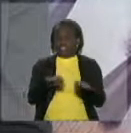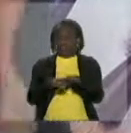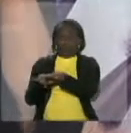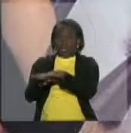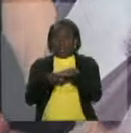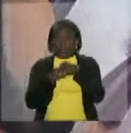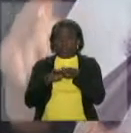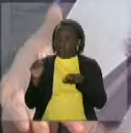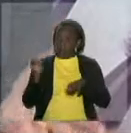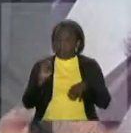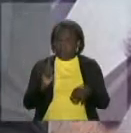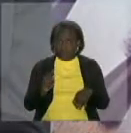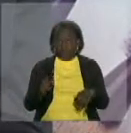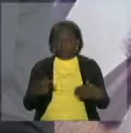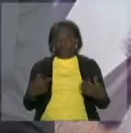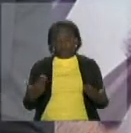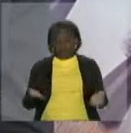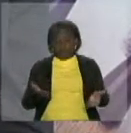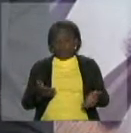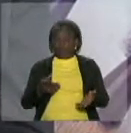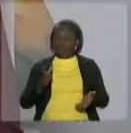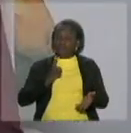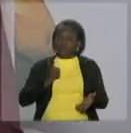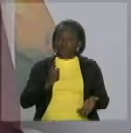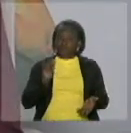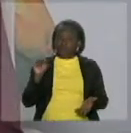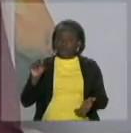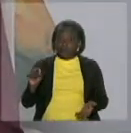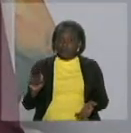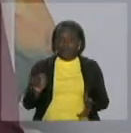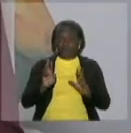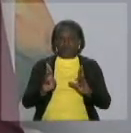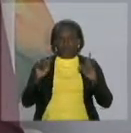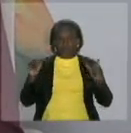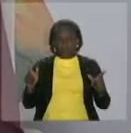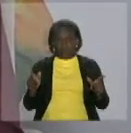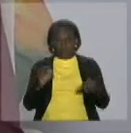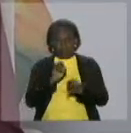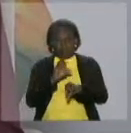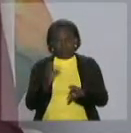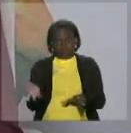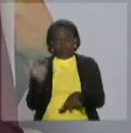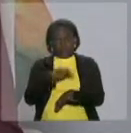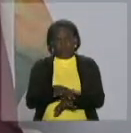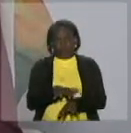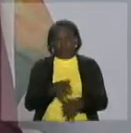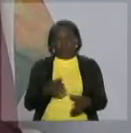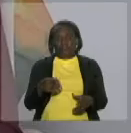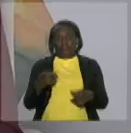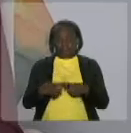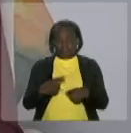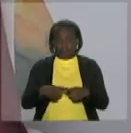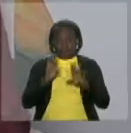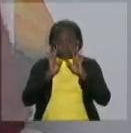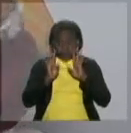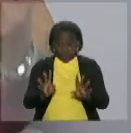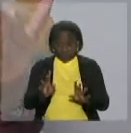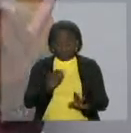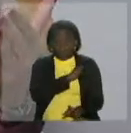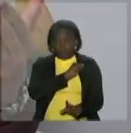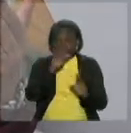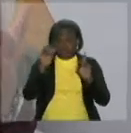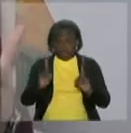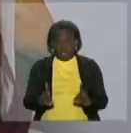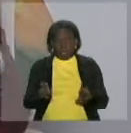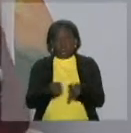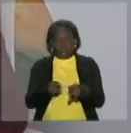Um para da todos. mesma forma para todo mundo. Exatamente. Então, aí reside o diferencial da educação inclusiva, que atende